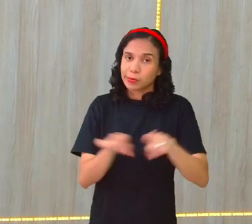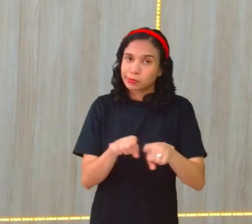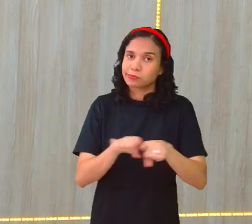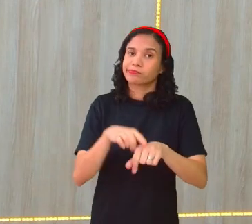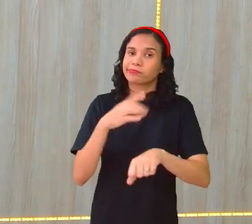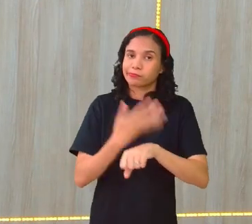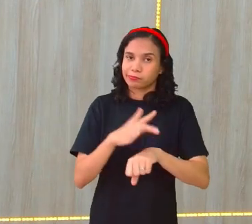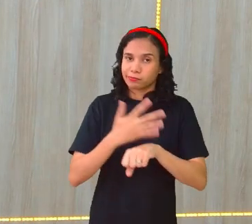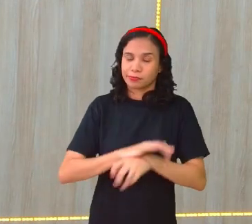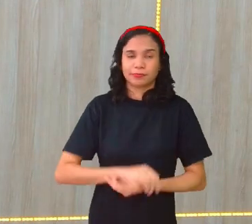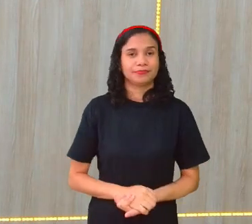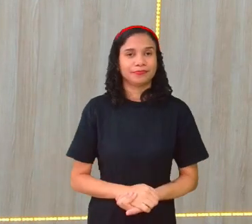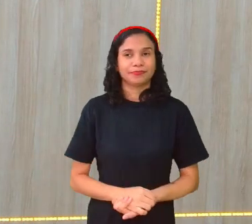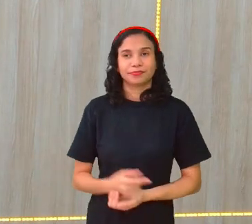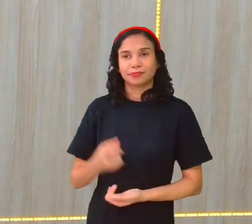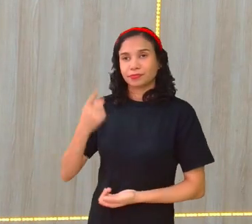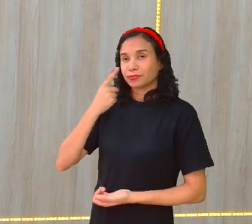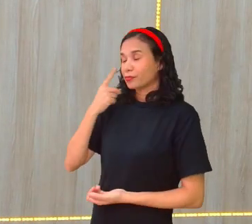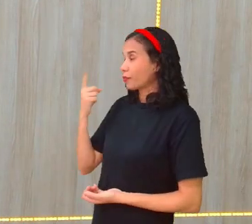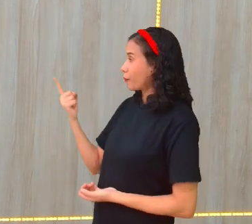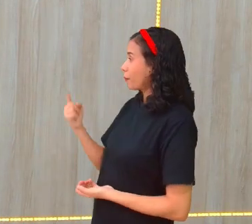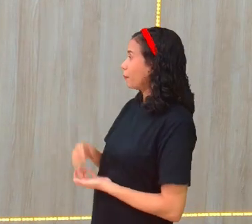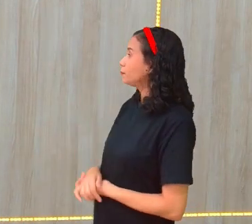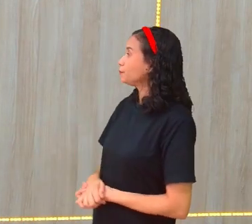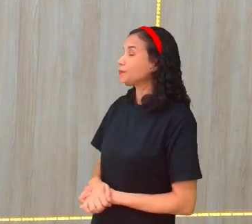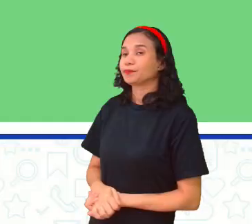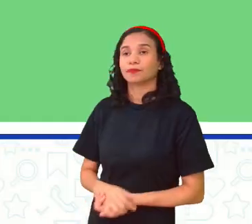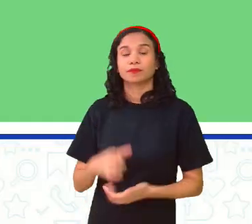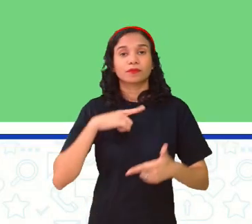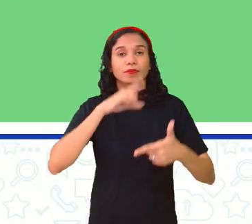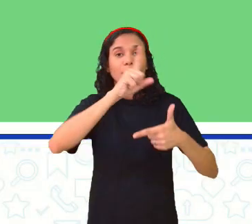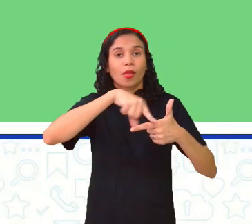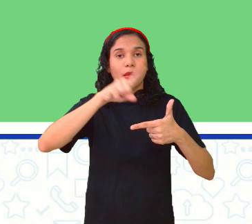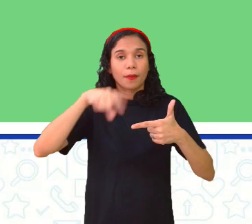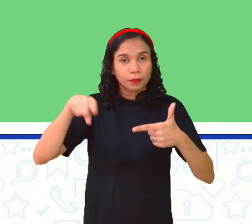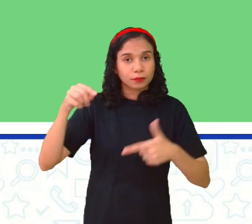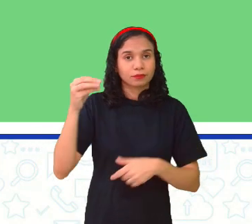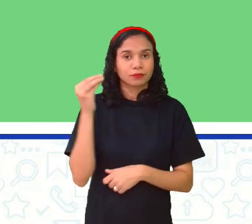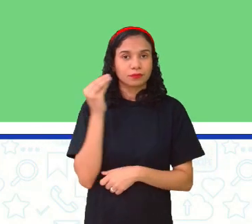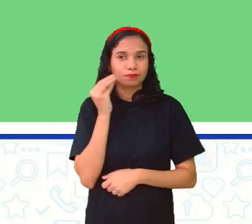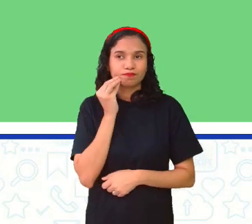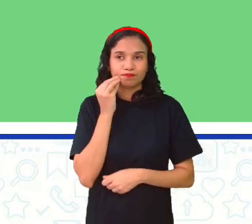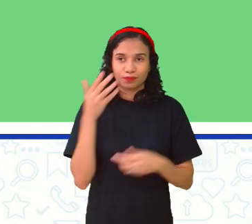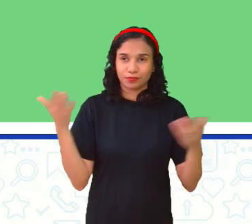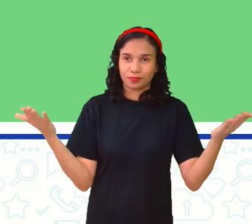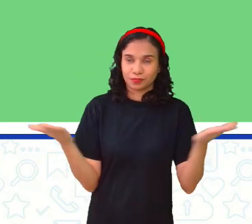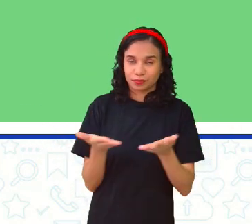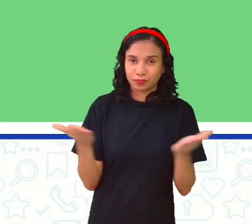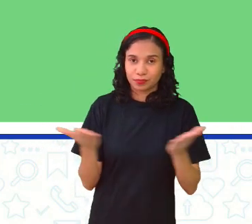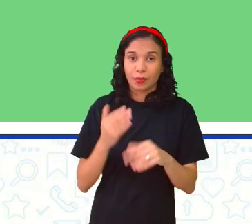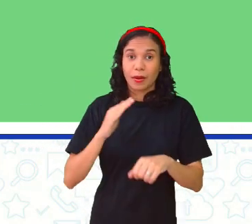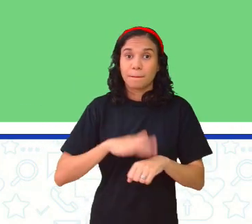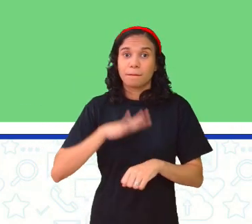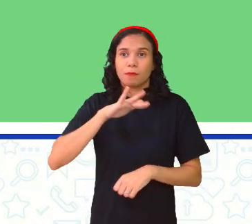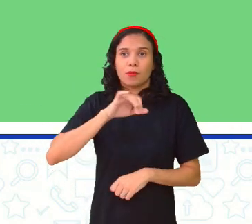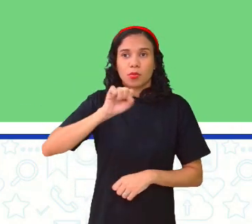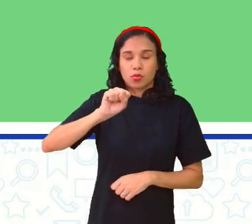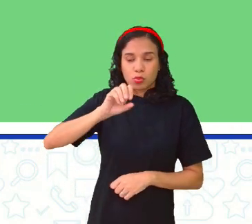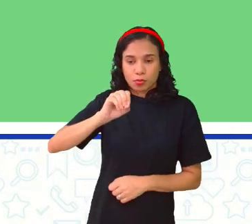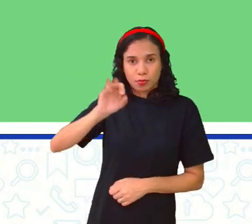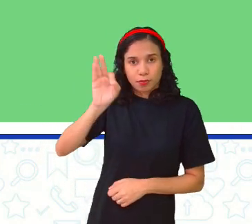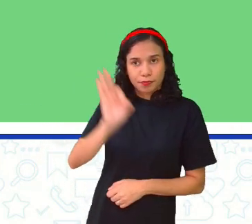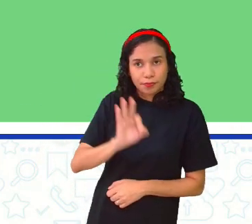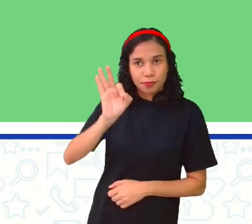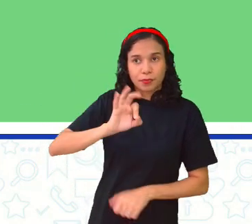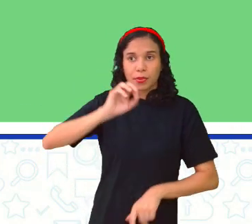nossa parte. Aí aqui nós temos aqui uma estimativa, pessoal, que atualmente mais de 80%